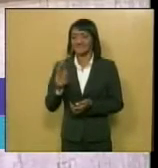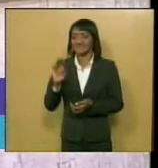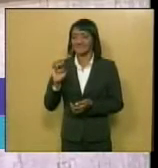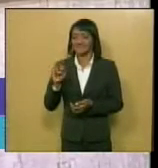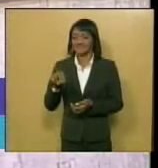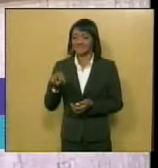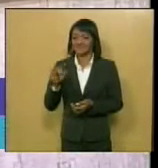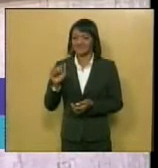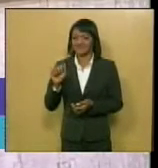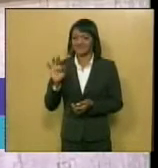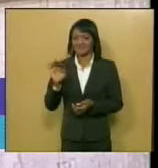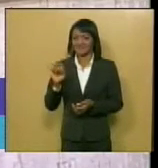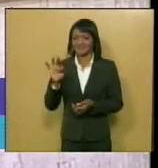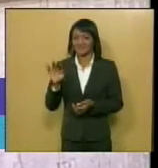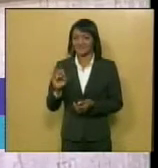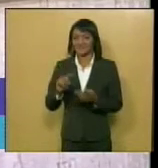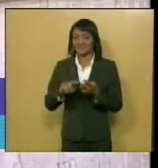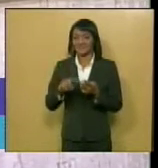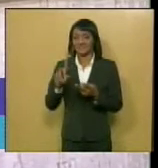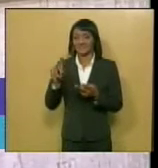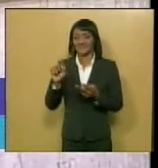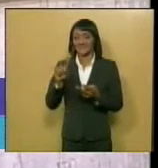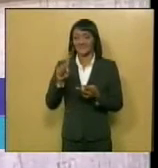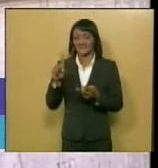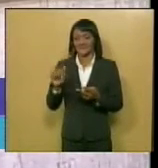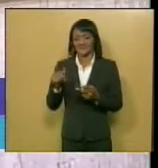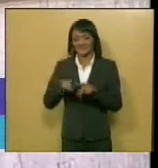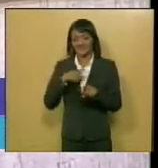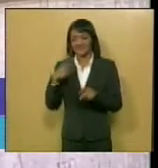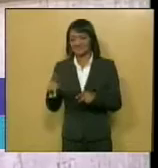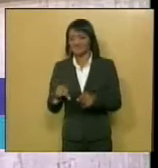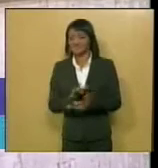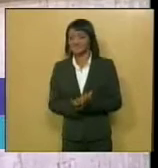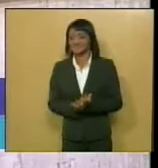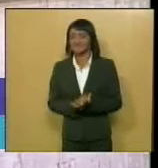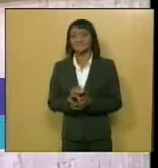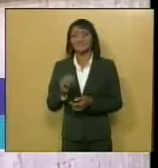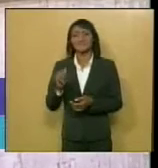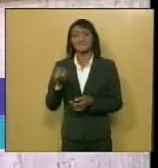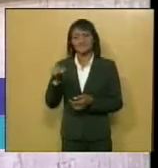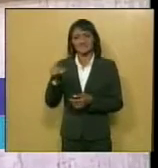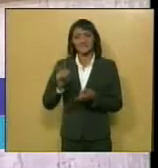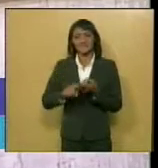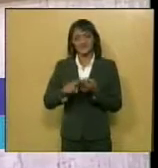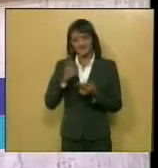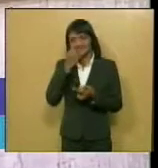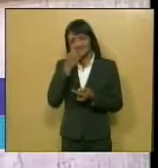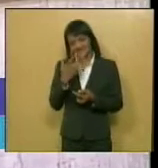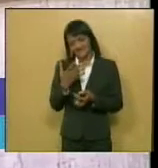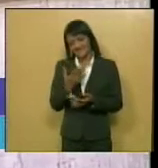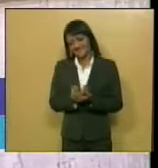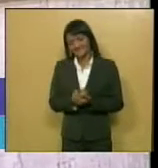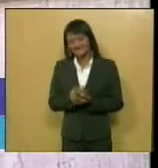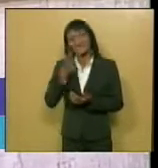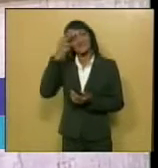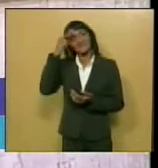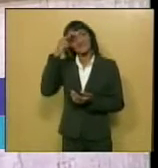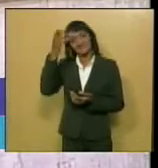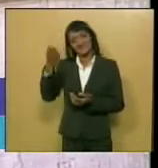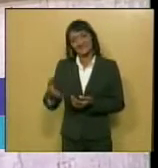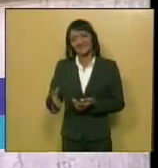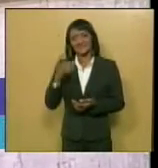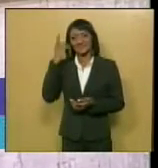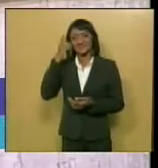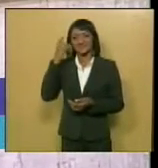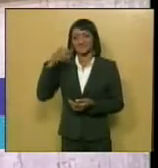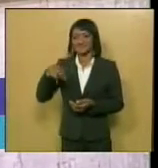Bernadette. Dá uma irmã, né? É irmã, verdade, agora. Nossa Marona, você também, um agradecimento pela lembrança à deputada Maria